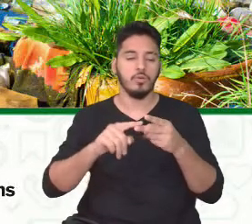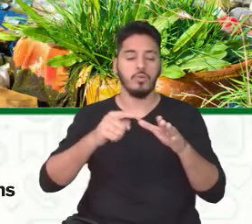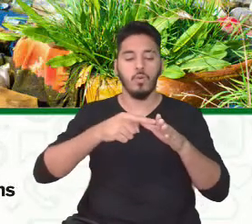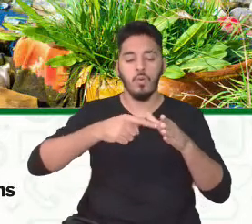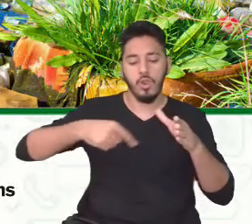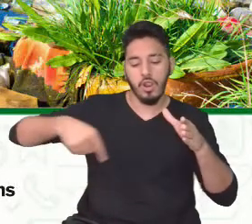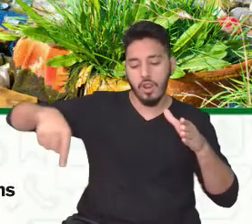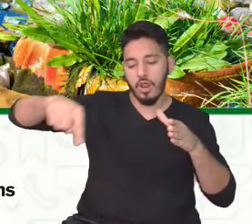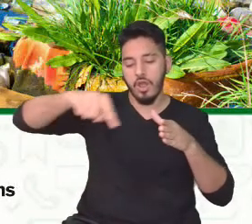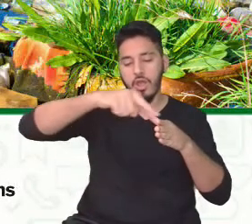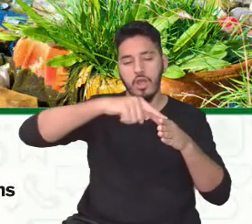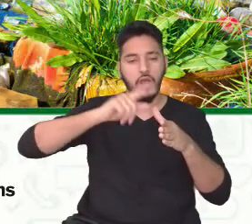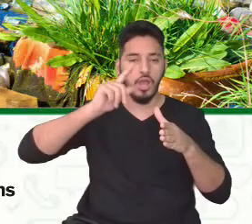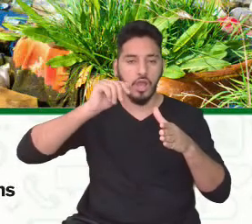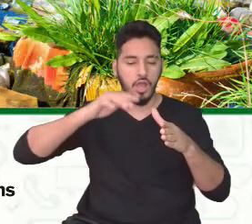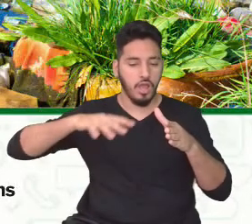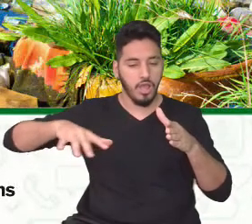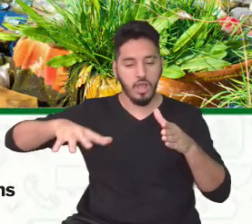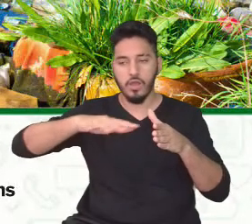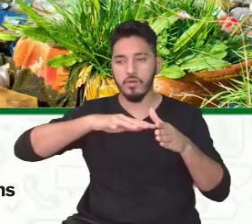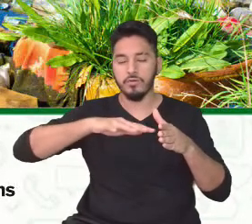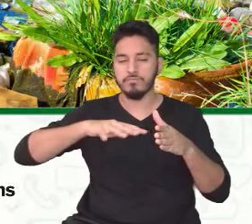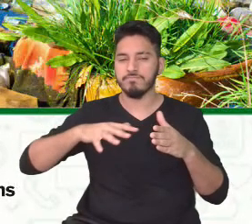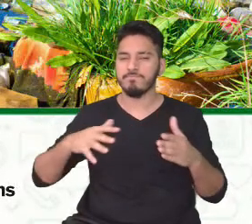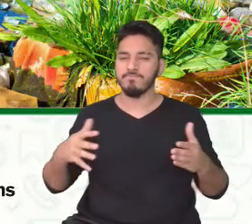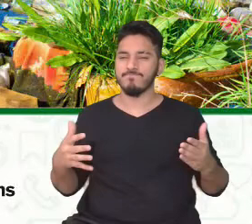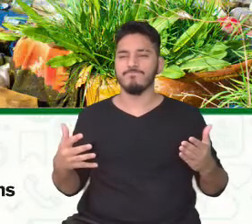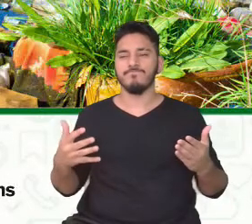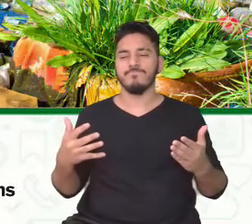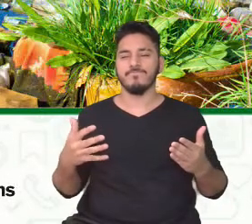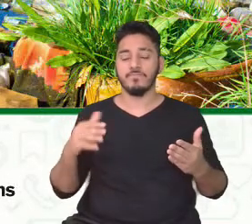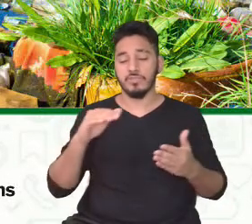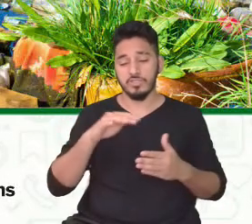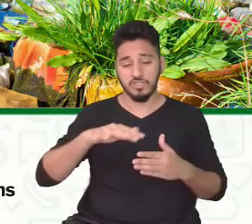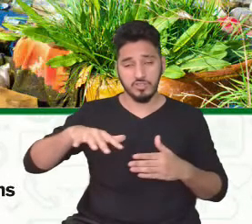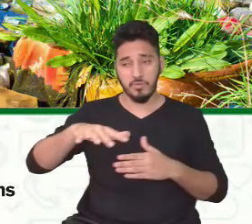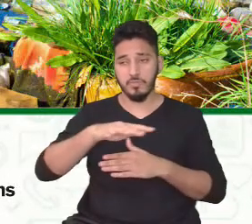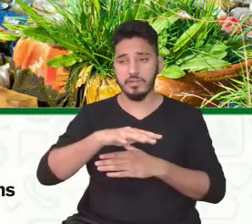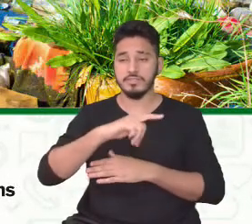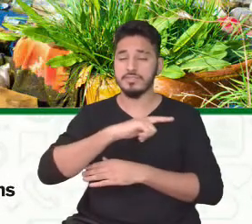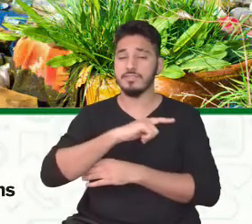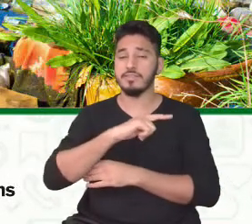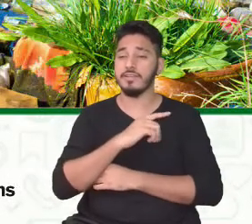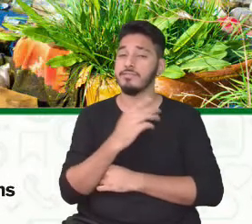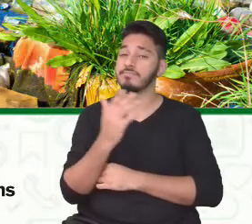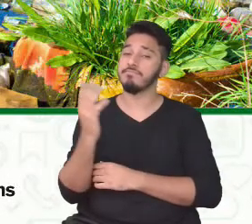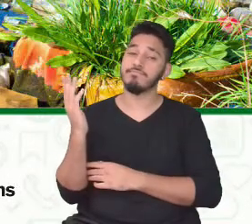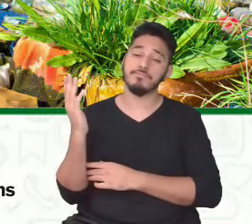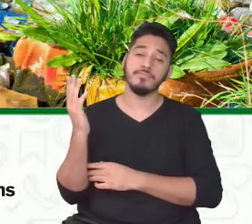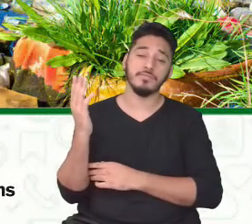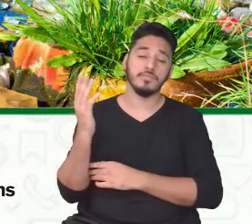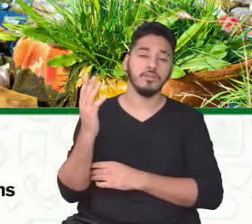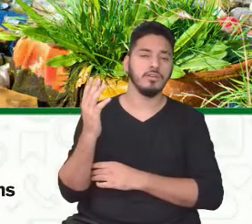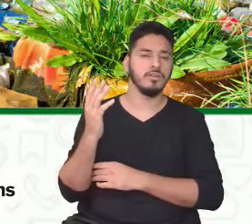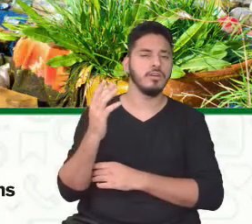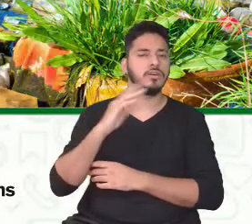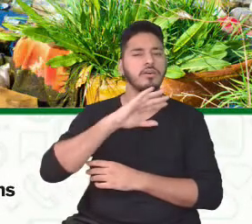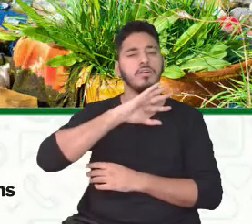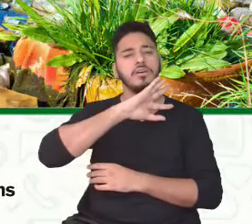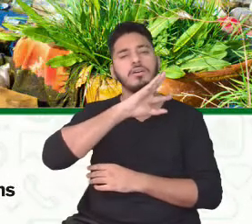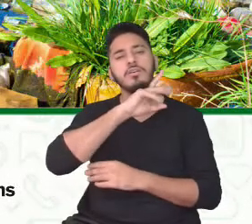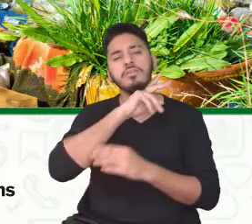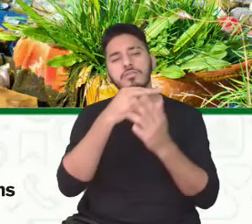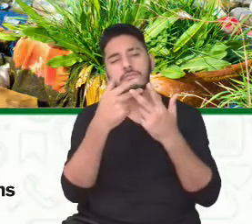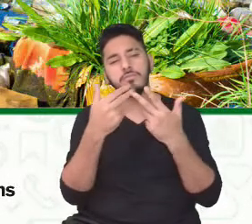Largo corpo hídrico e aí nesse espaço Professor temos os animais que